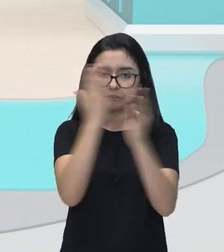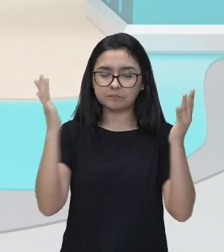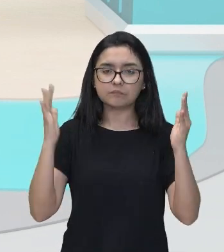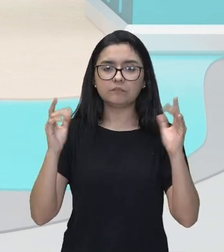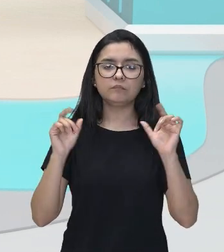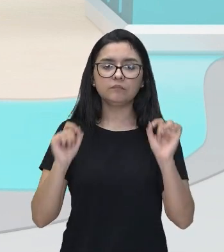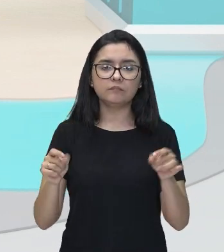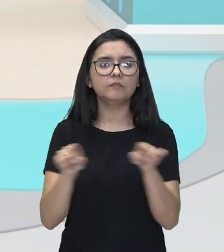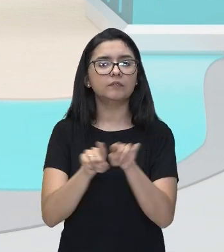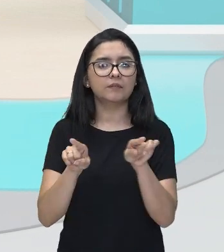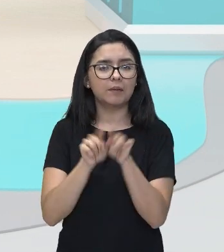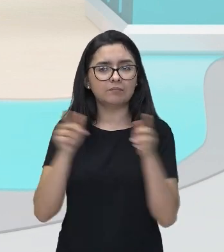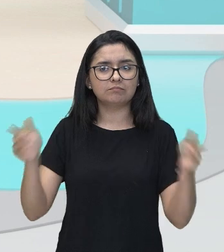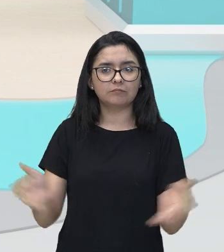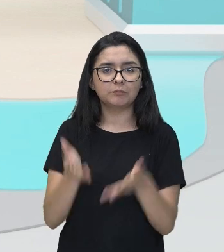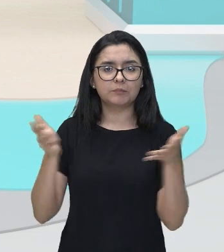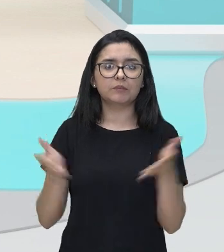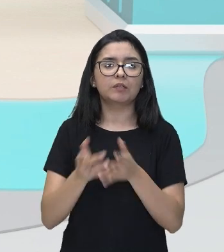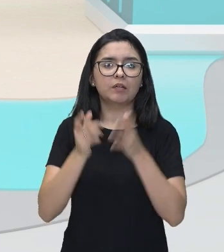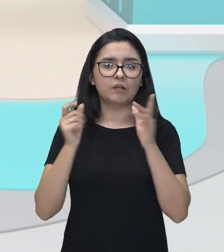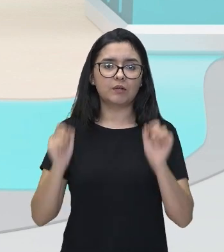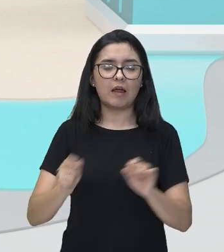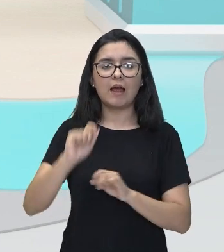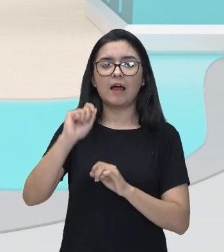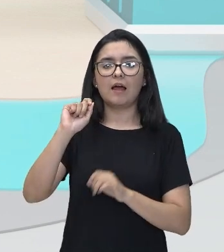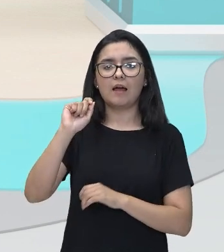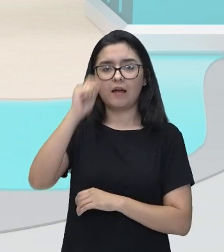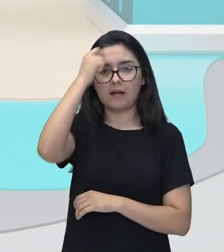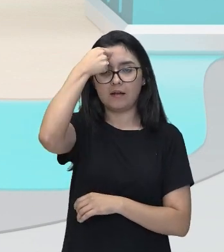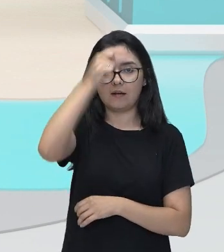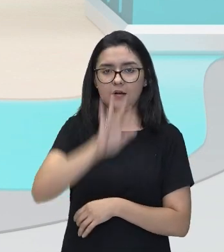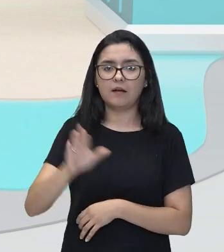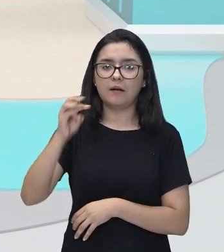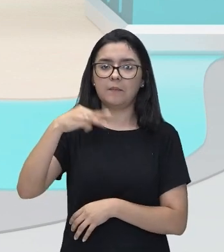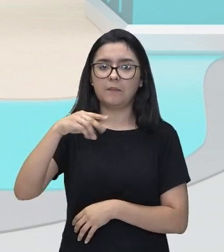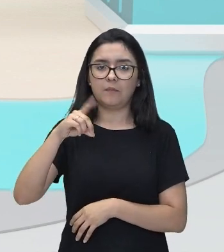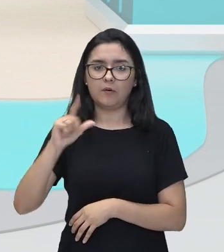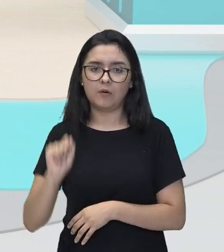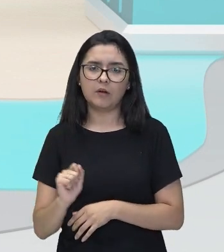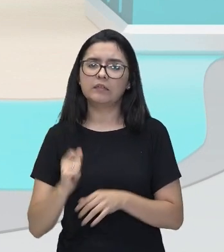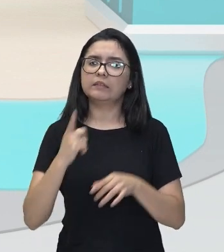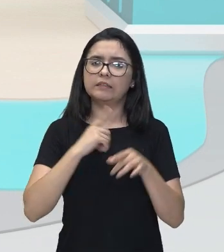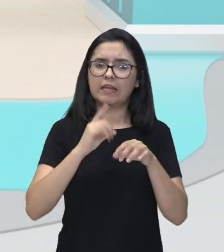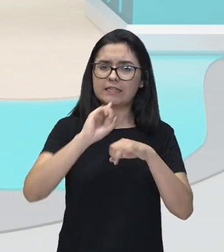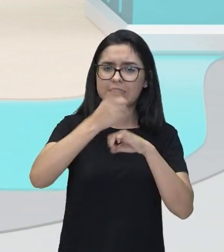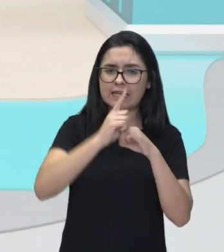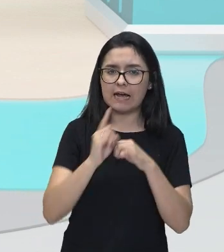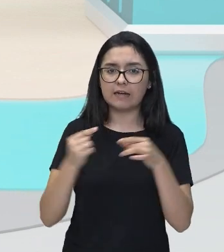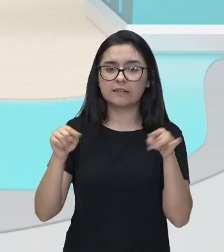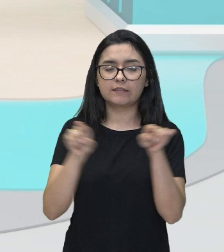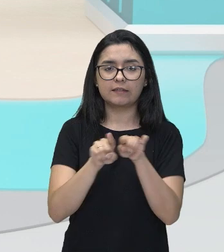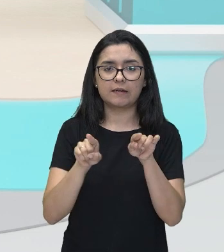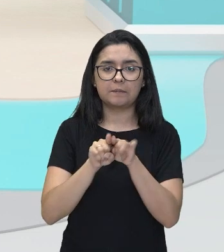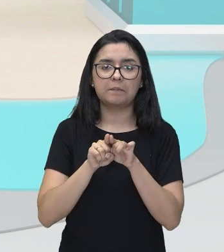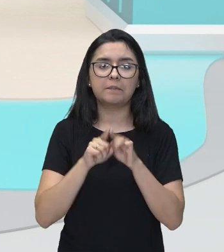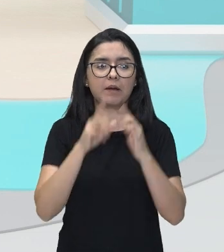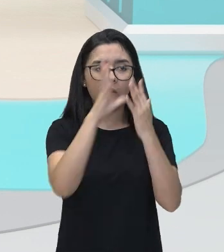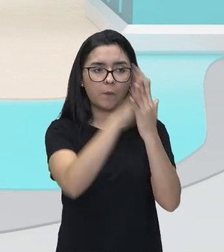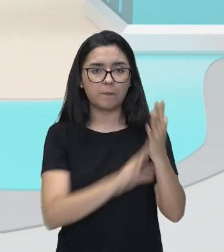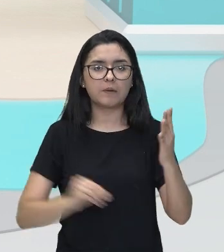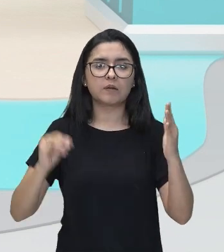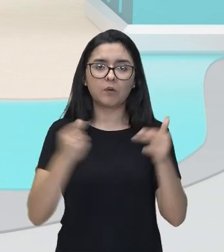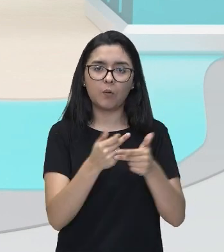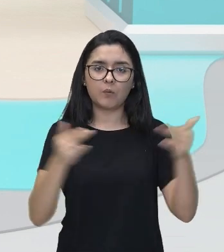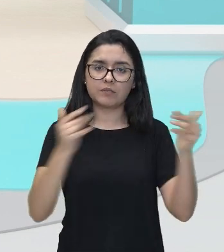de inspiração para a moda africana, com muitos designs incorporando elementos naturais em